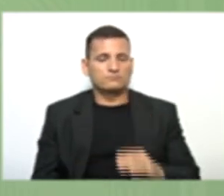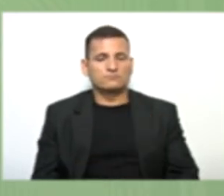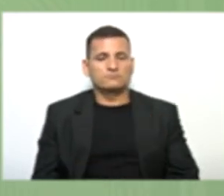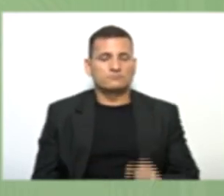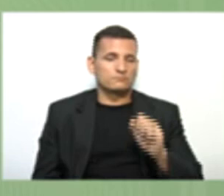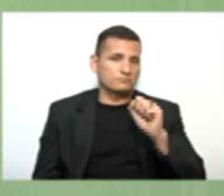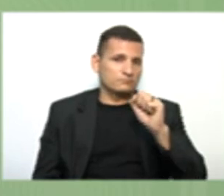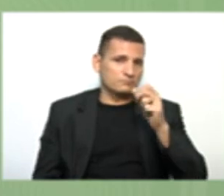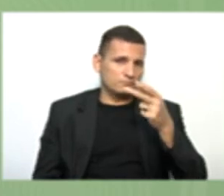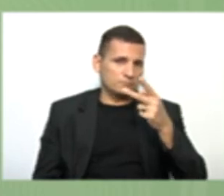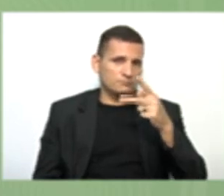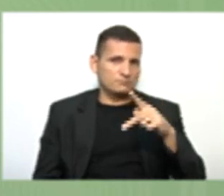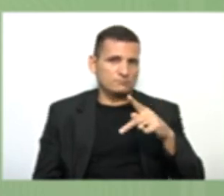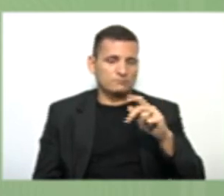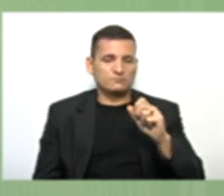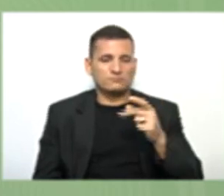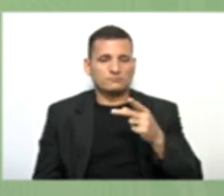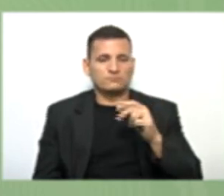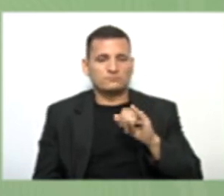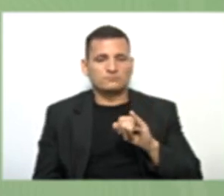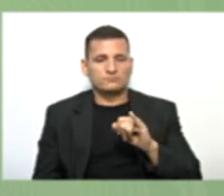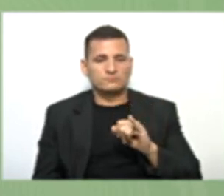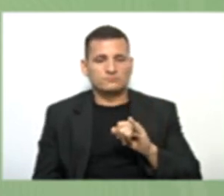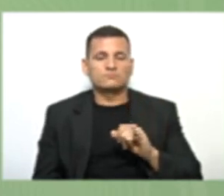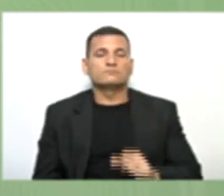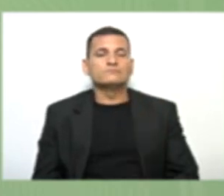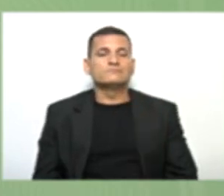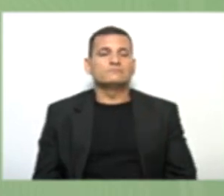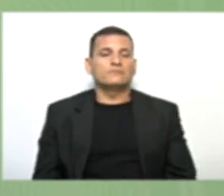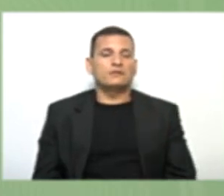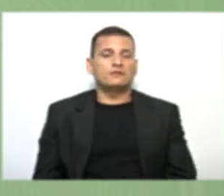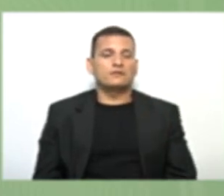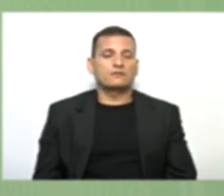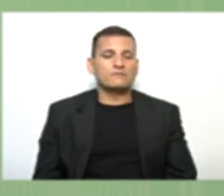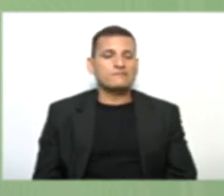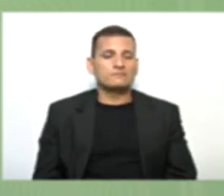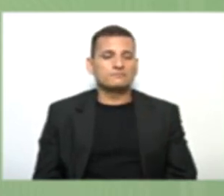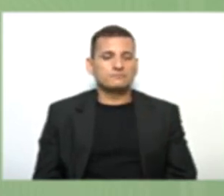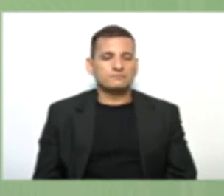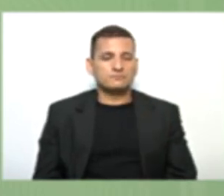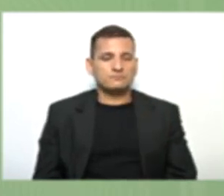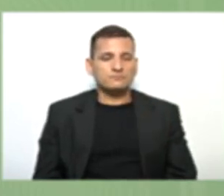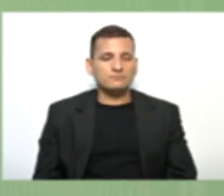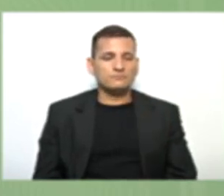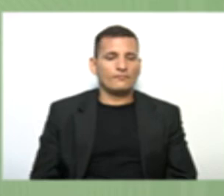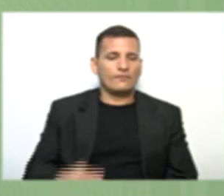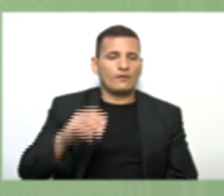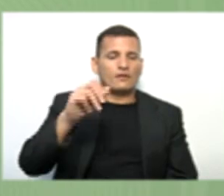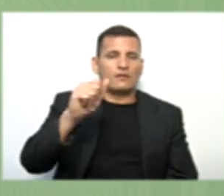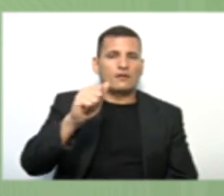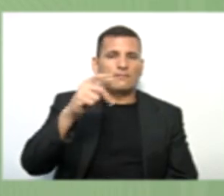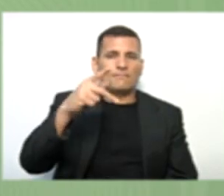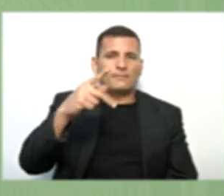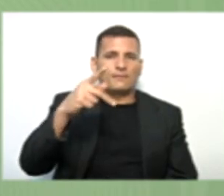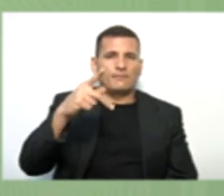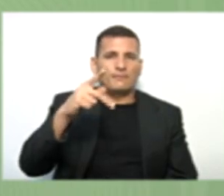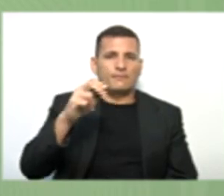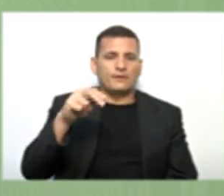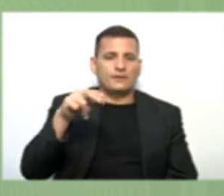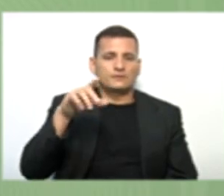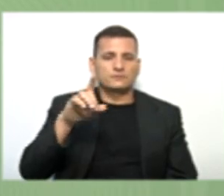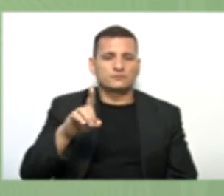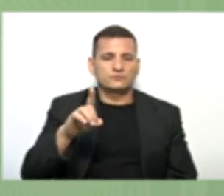Então, se ele for par, a gente joga ele para cá, ó. Ah, professor, isso aqui eu lembro que eu estudei o append. O que ele faz? Ele insere dentro